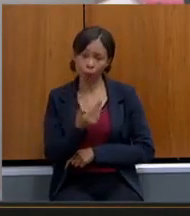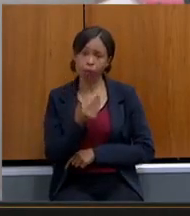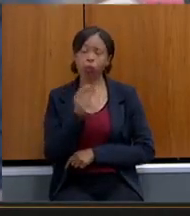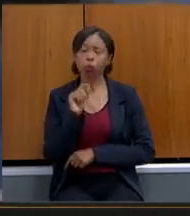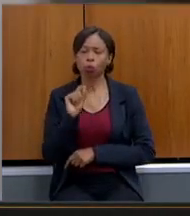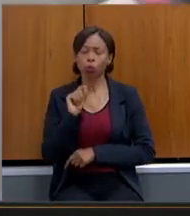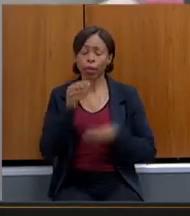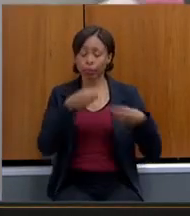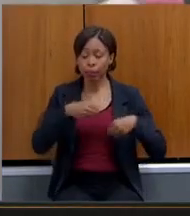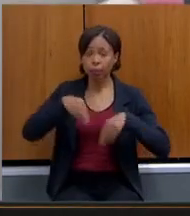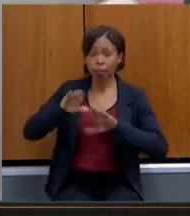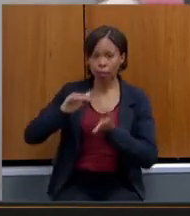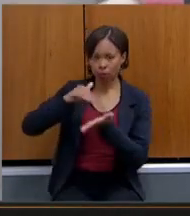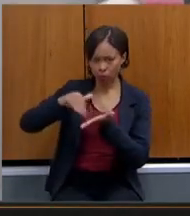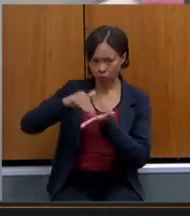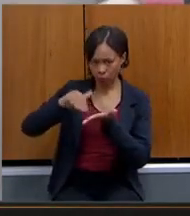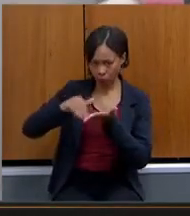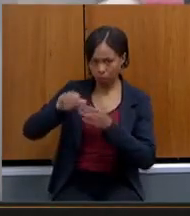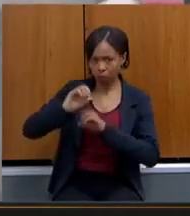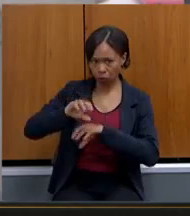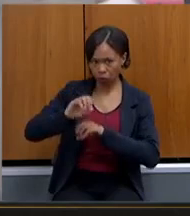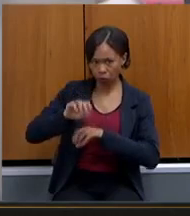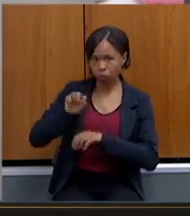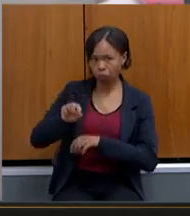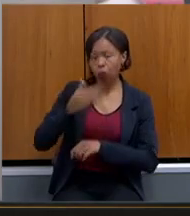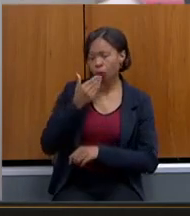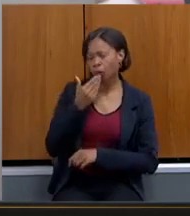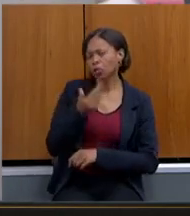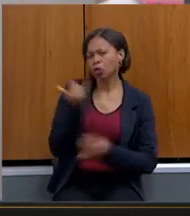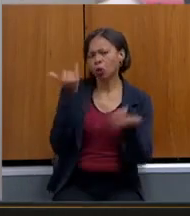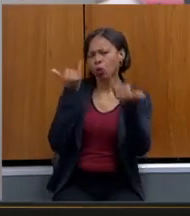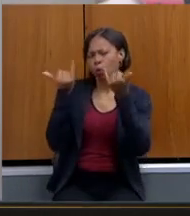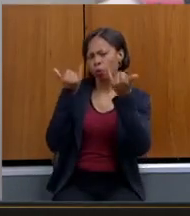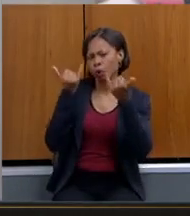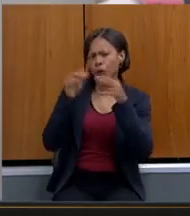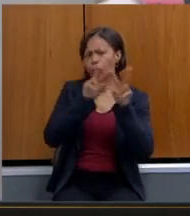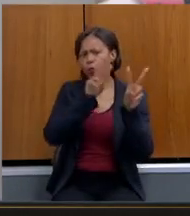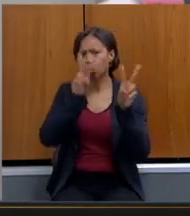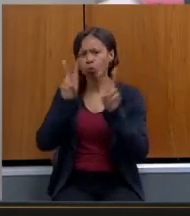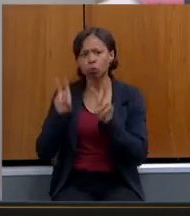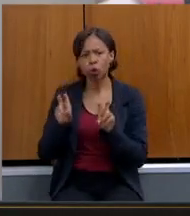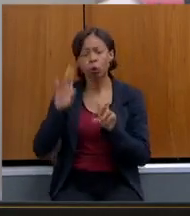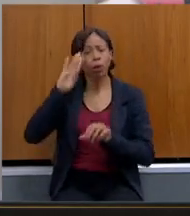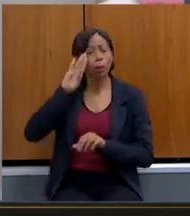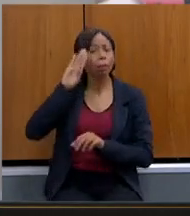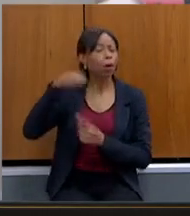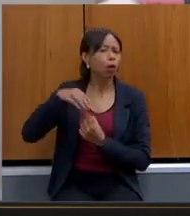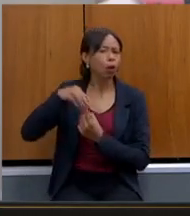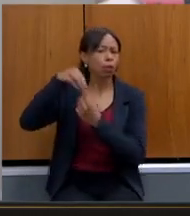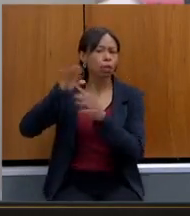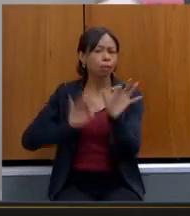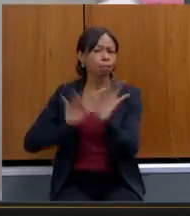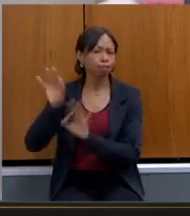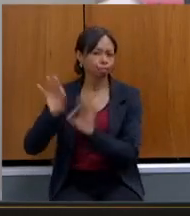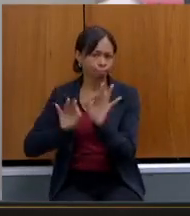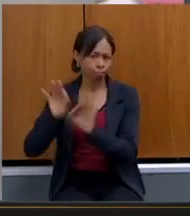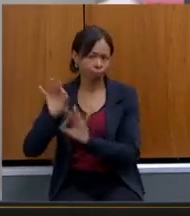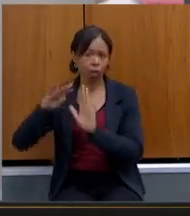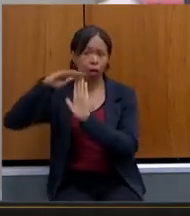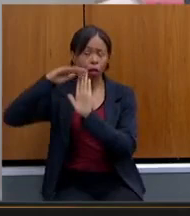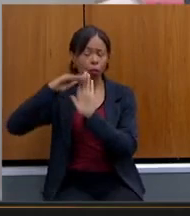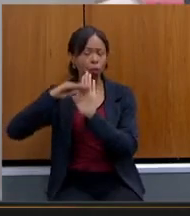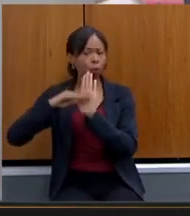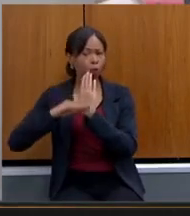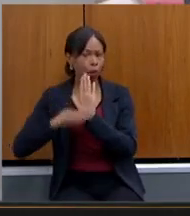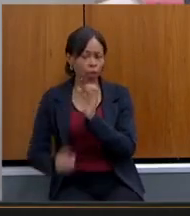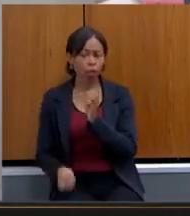Olá seja encaminhada à Secretaria de Estado de Educação pedido de informações sobre as prioridades do planejamento eo cronograma